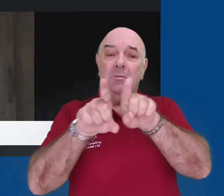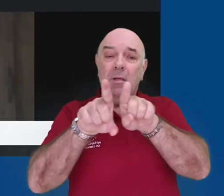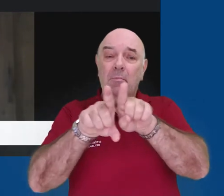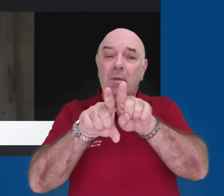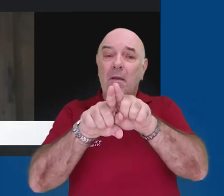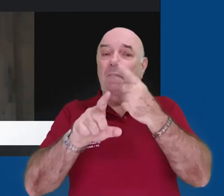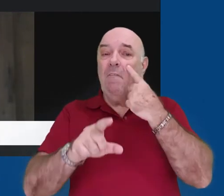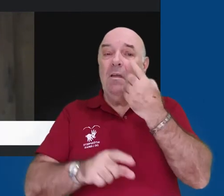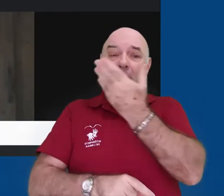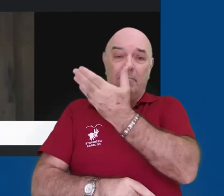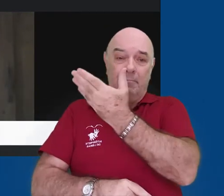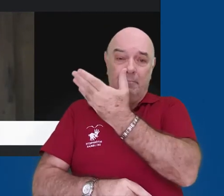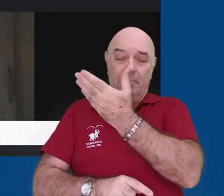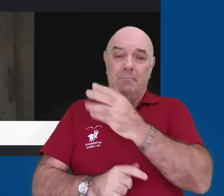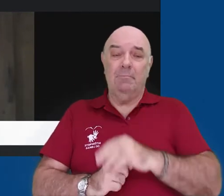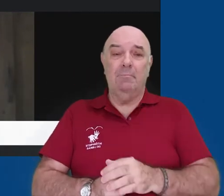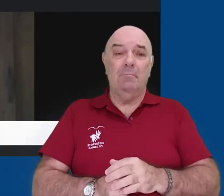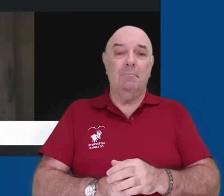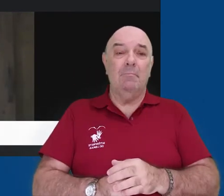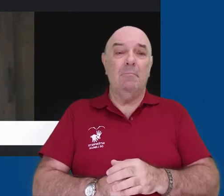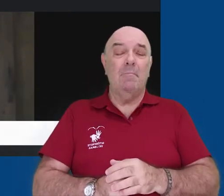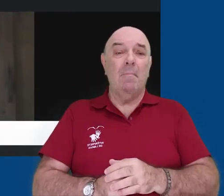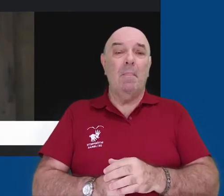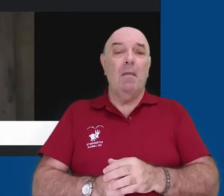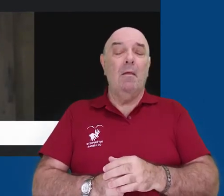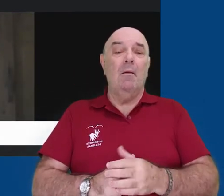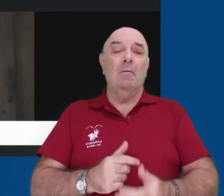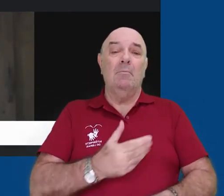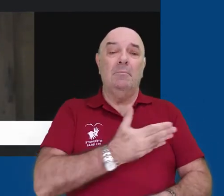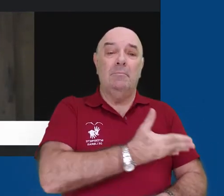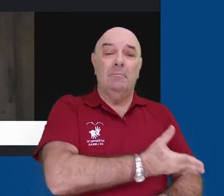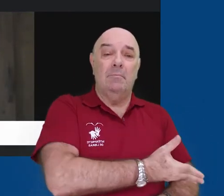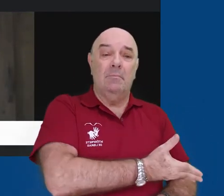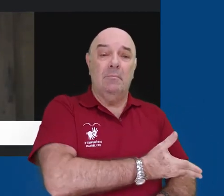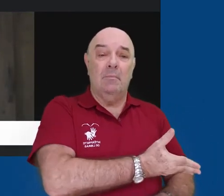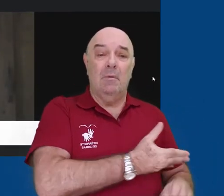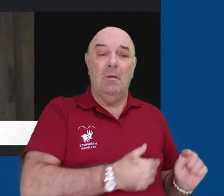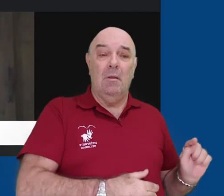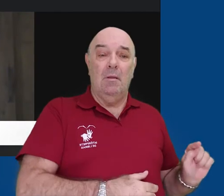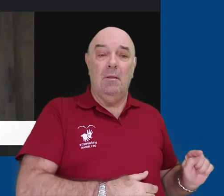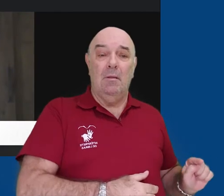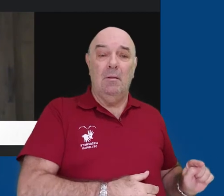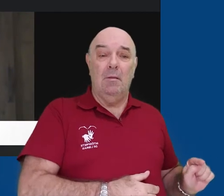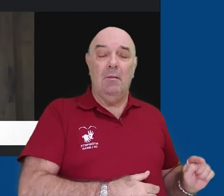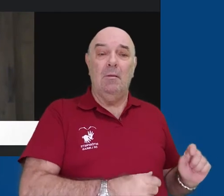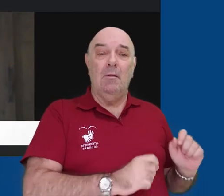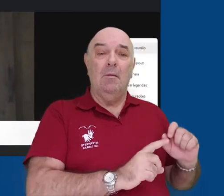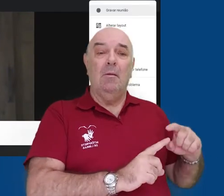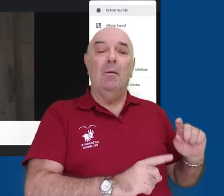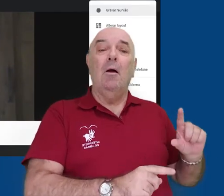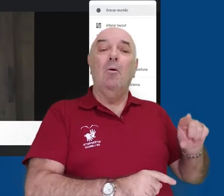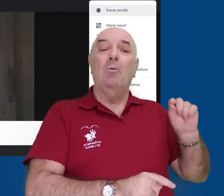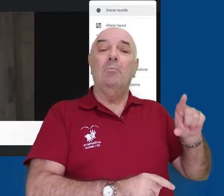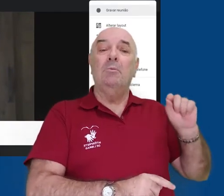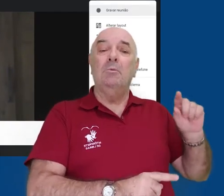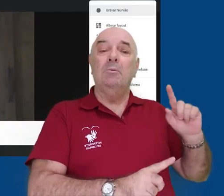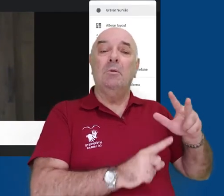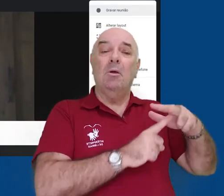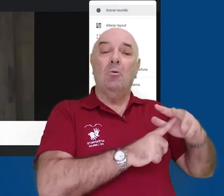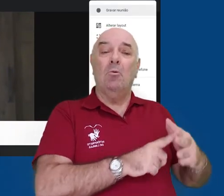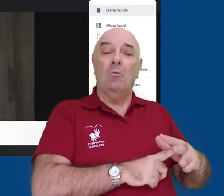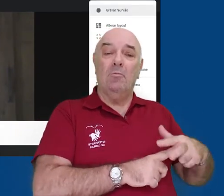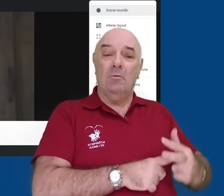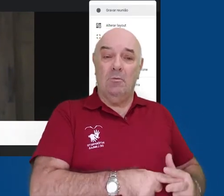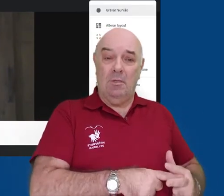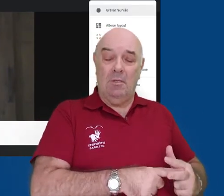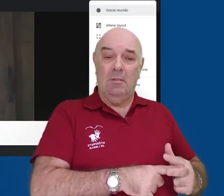foram enviados pelo Google Agenda. No canto inferior direito, clicando nos três pontos, temos mais opções para